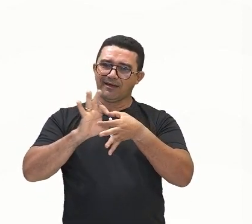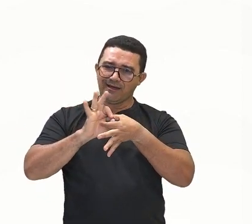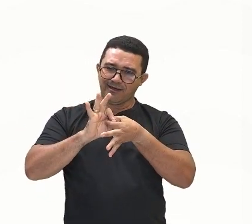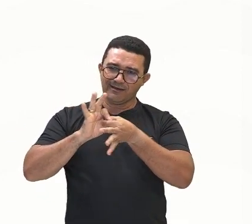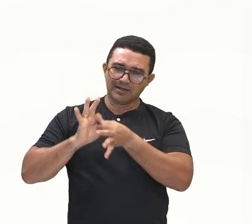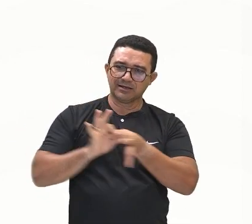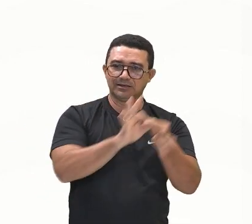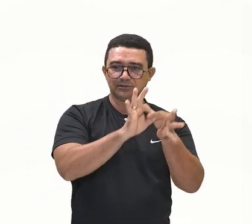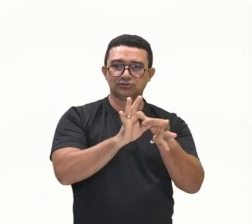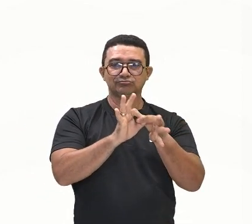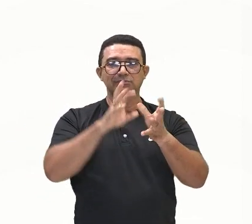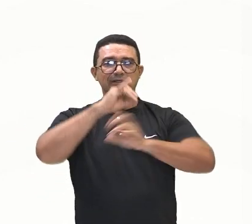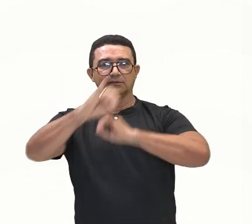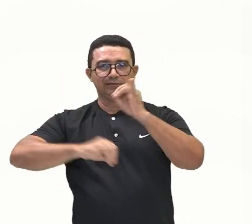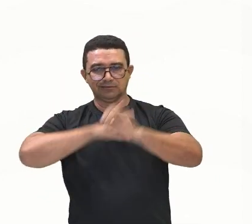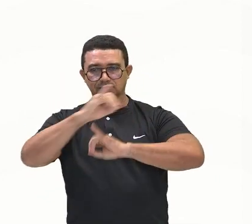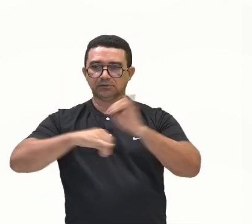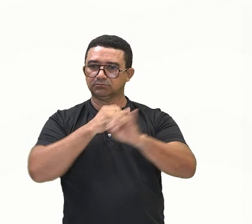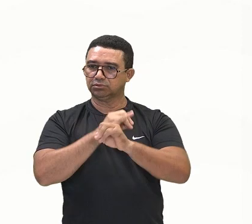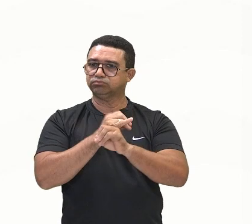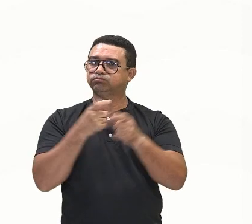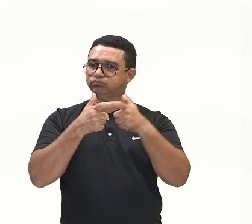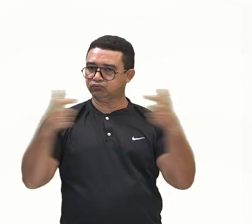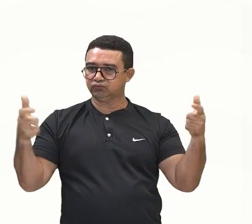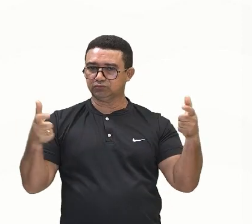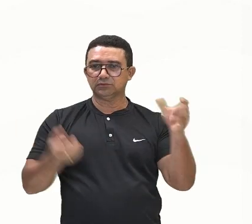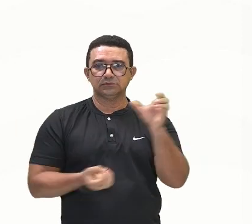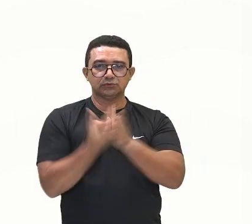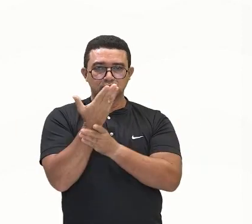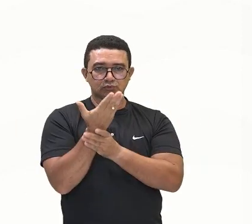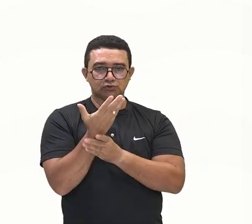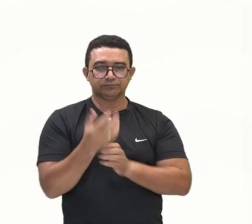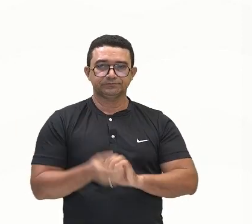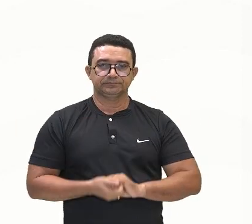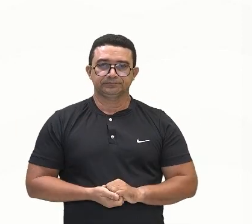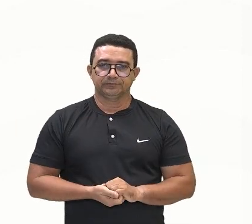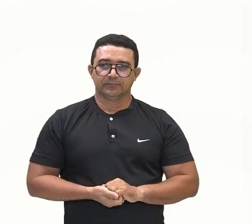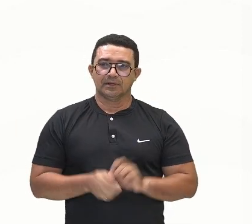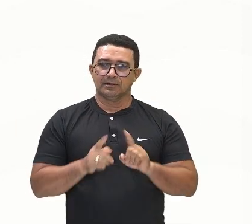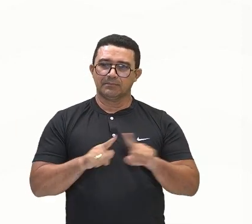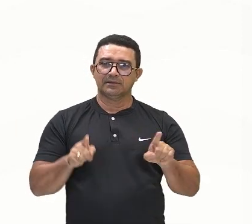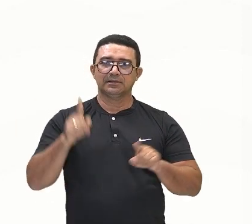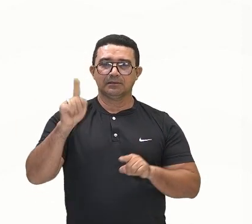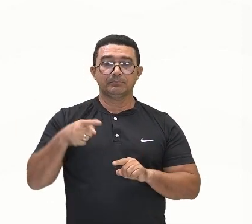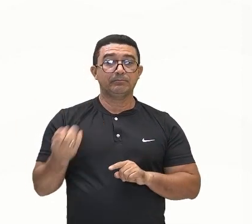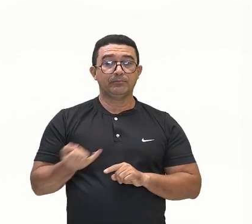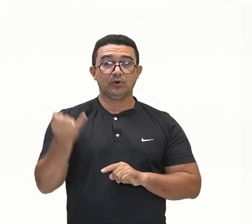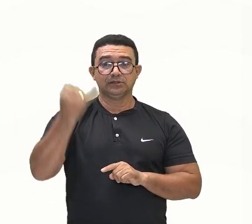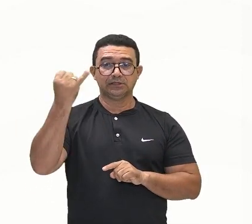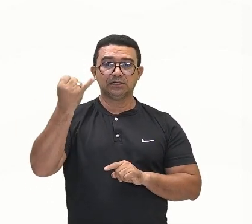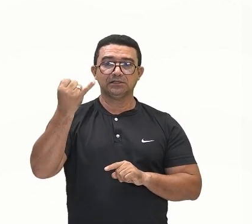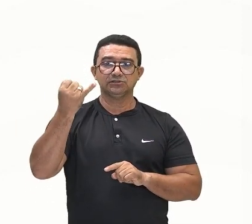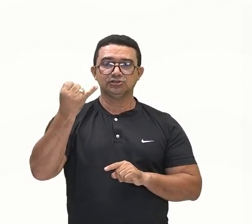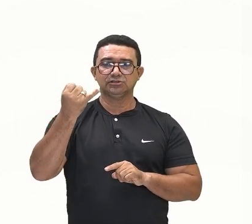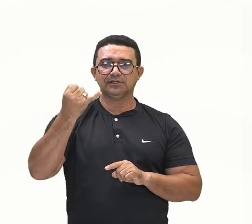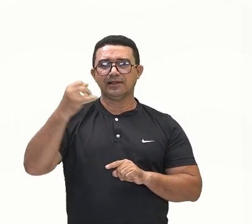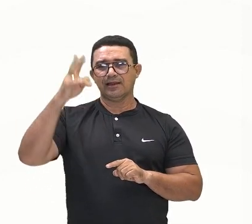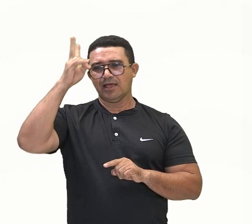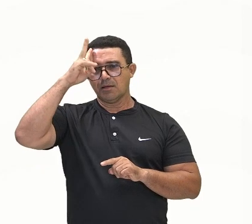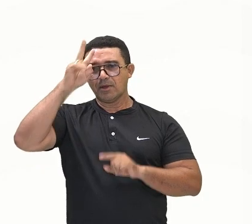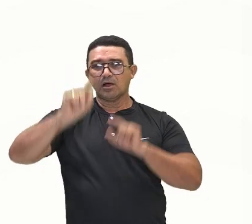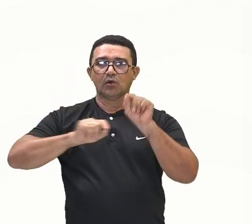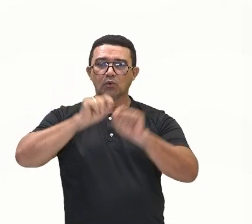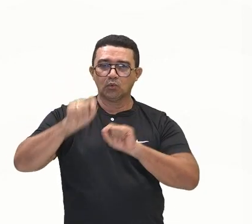a internet. Mas é importante falar que a globalização ela é meio que um efeito cascata e